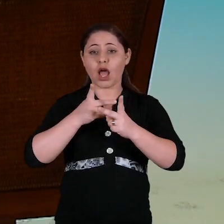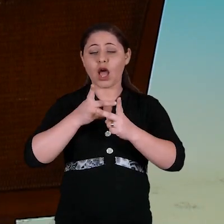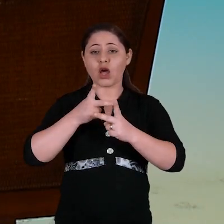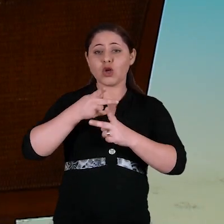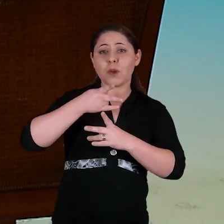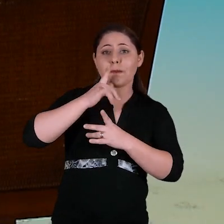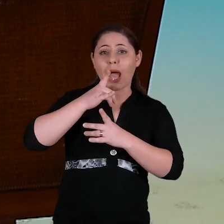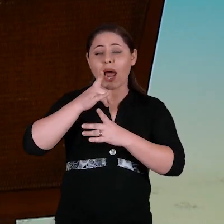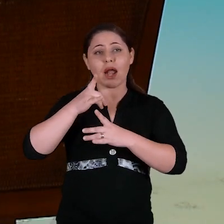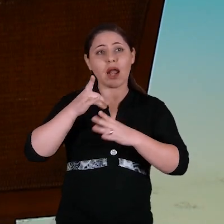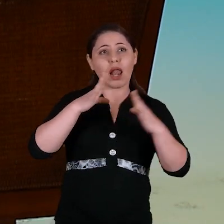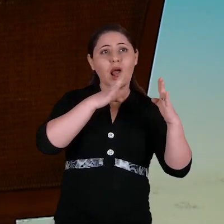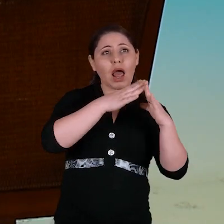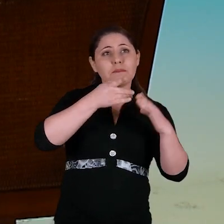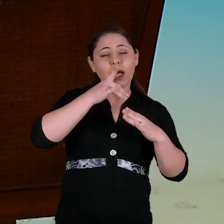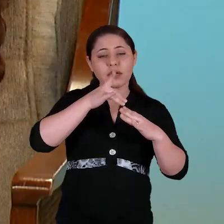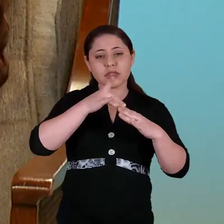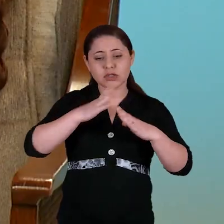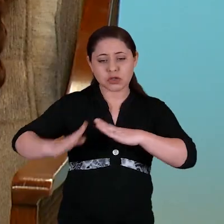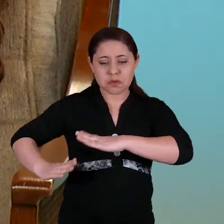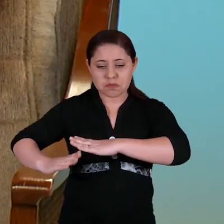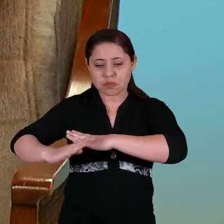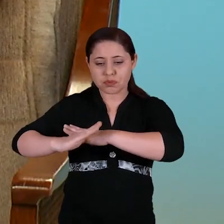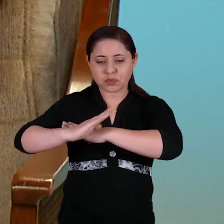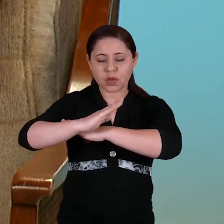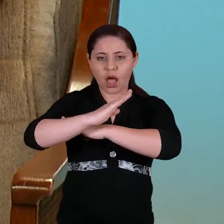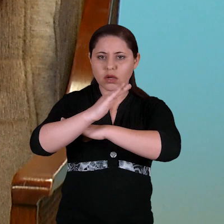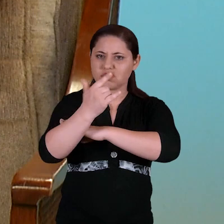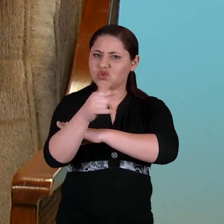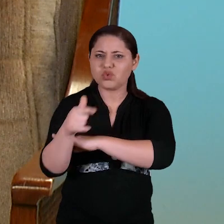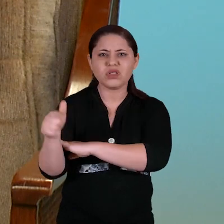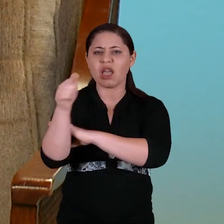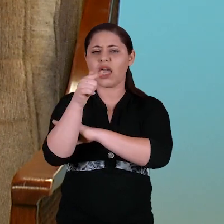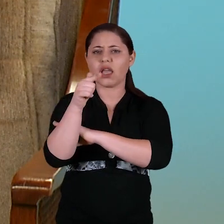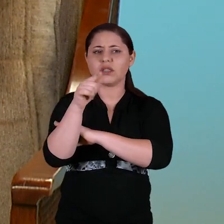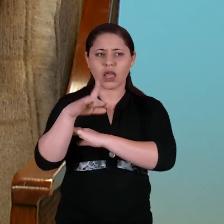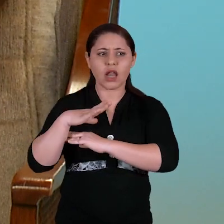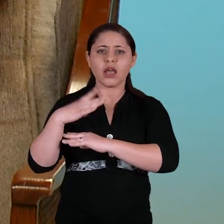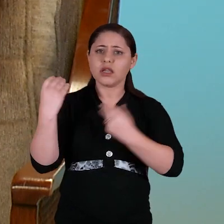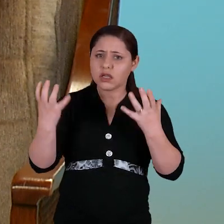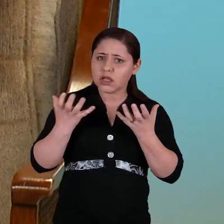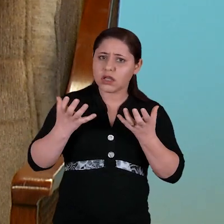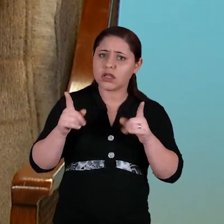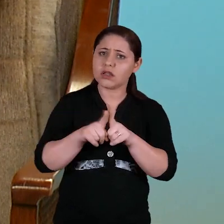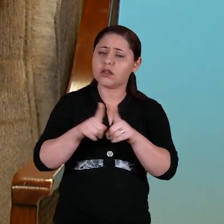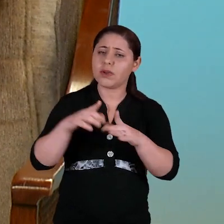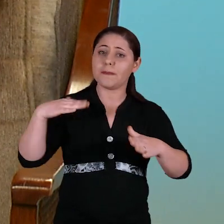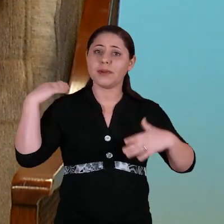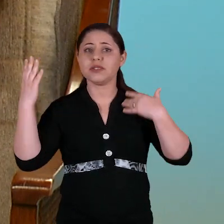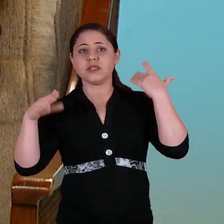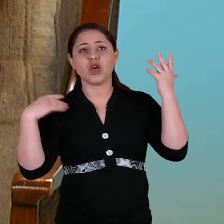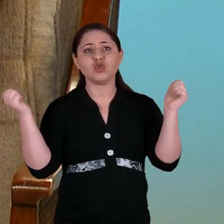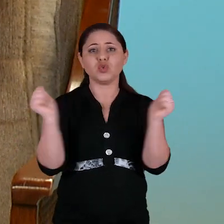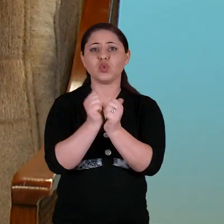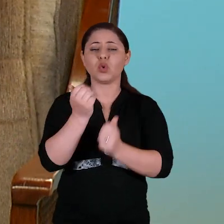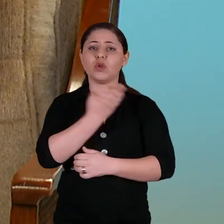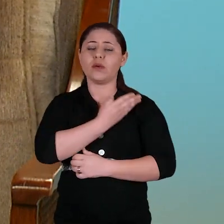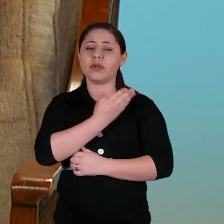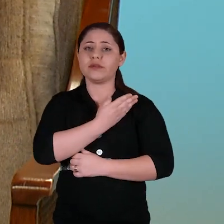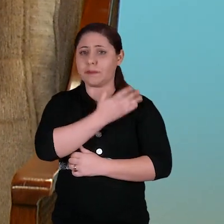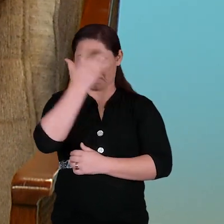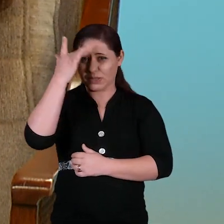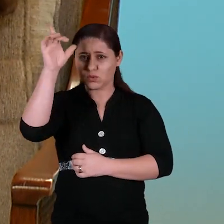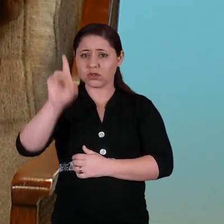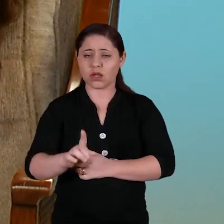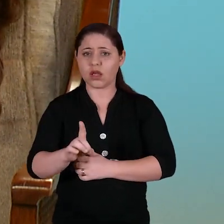gostaria muito de ir, porque ela gostaria de sair como uma pessoa sem deficiência sai com seus amigos. A pessoa com deficiência